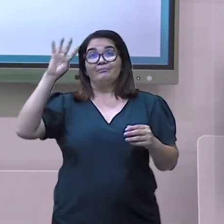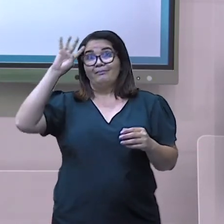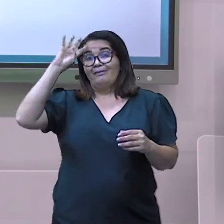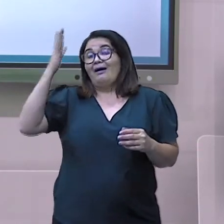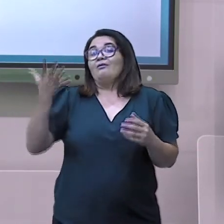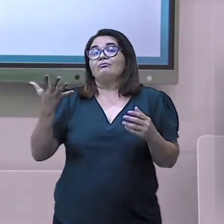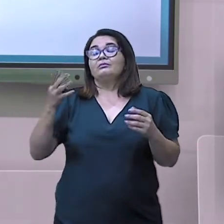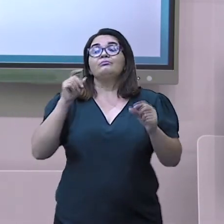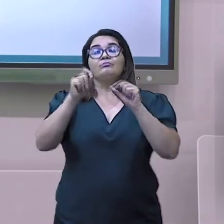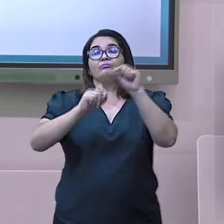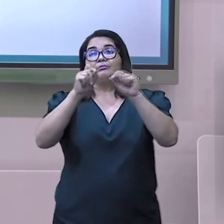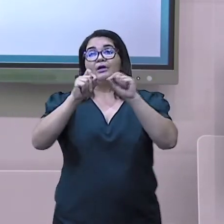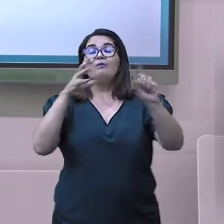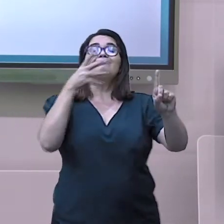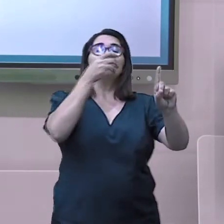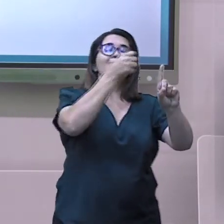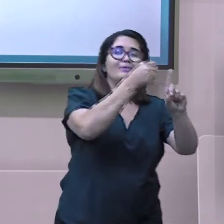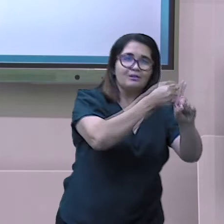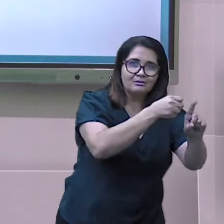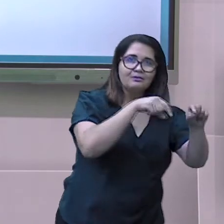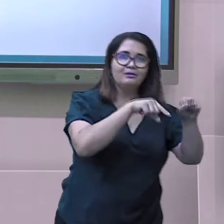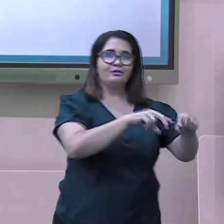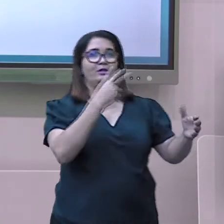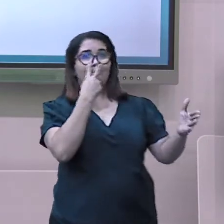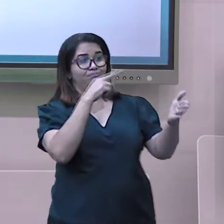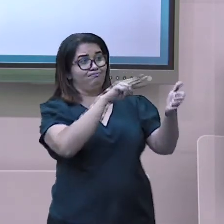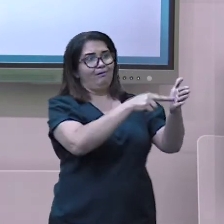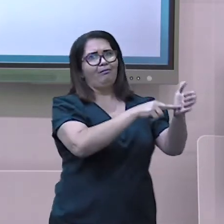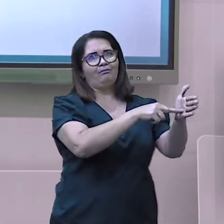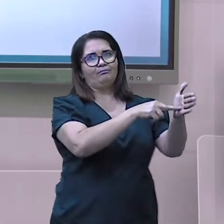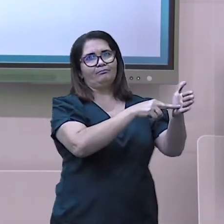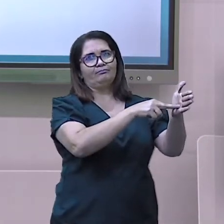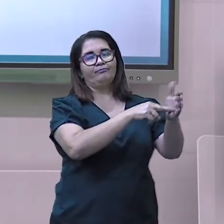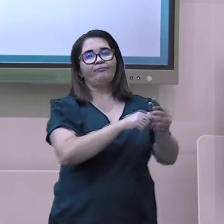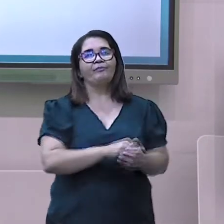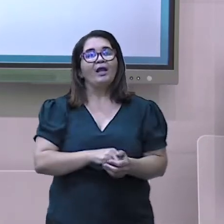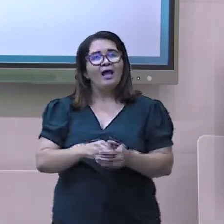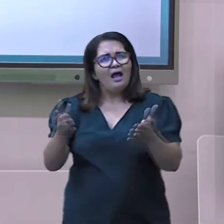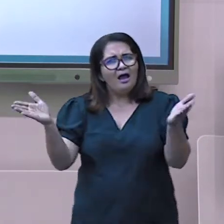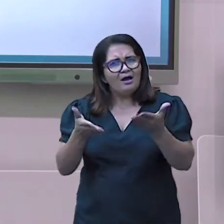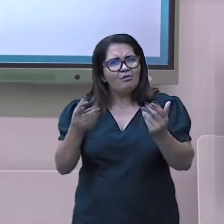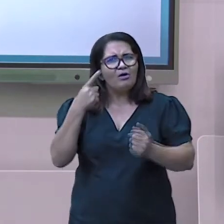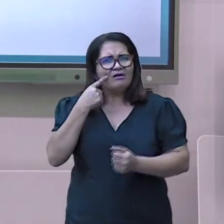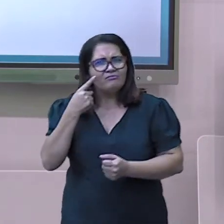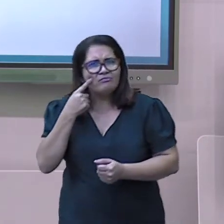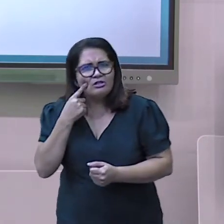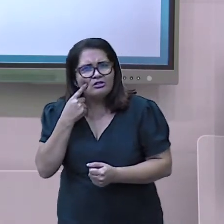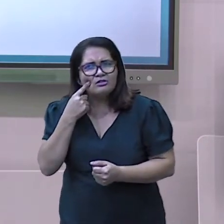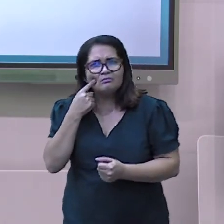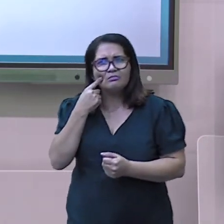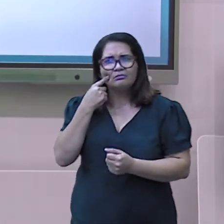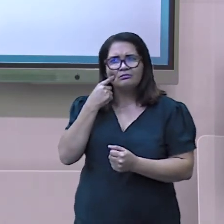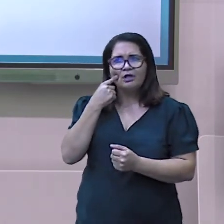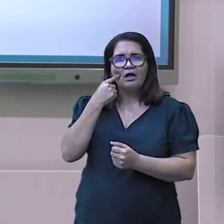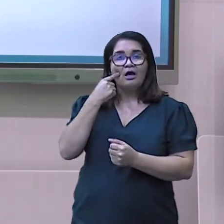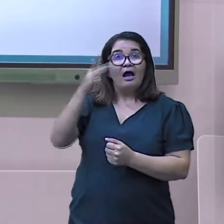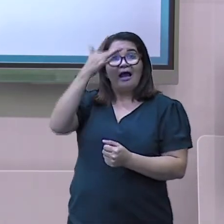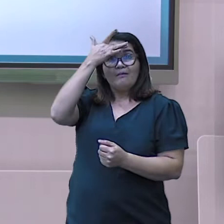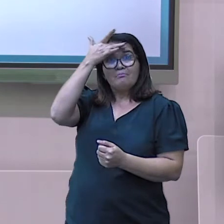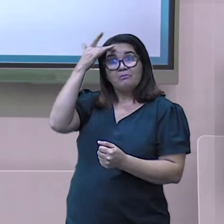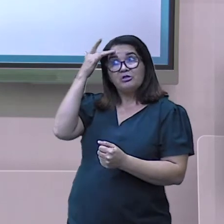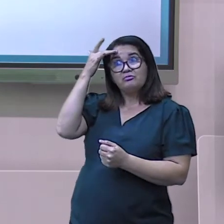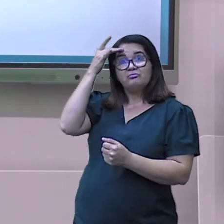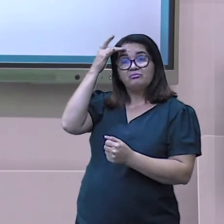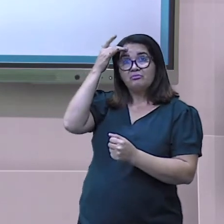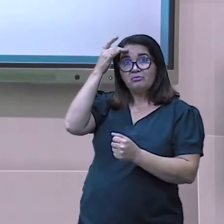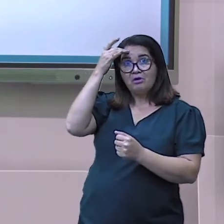segunda imagem, nós temos uma pessoa ligando o chuveiro elétrico. Aqui nessa imagem, o chuveiro elétrico está